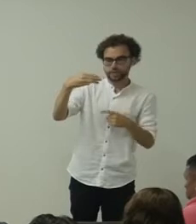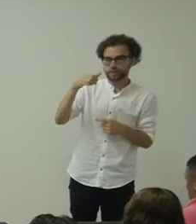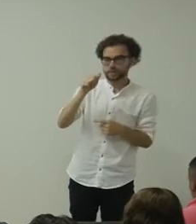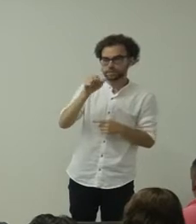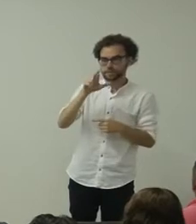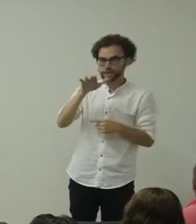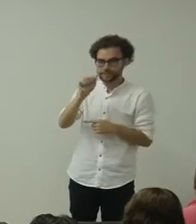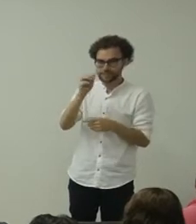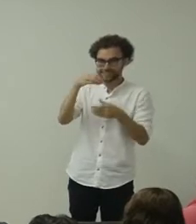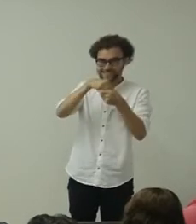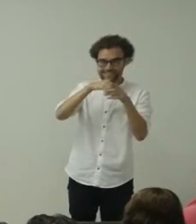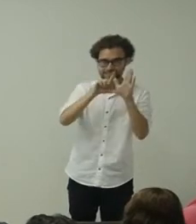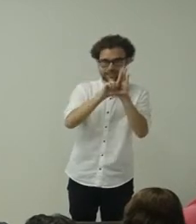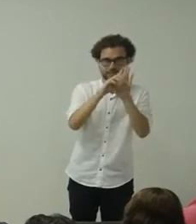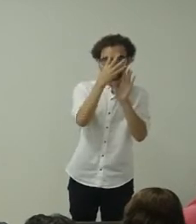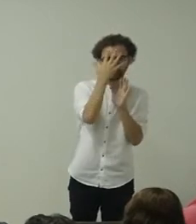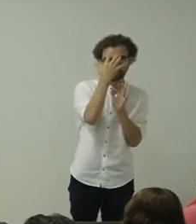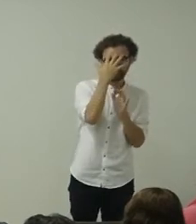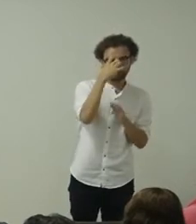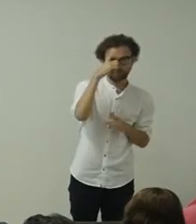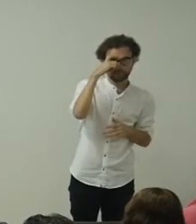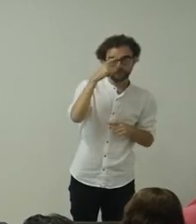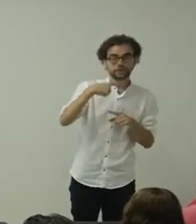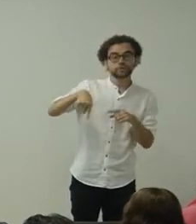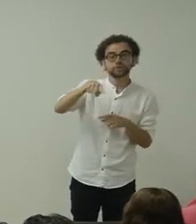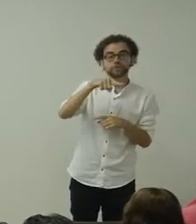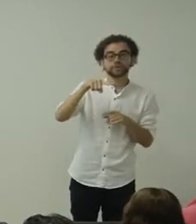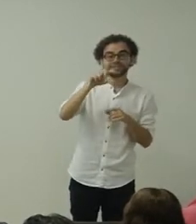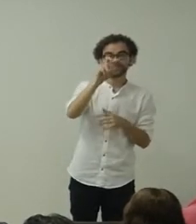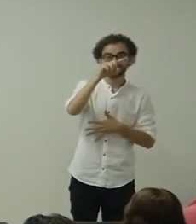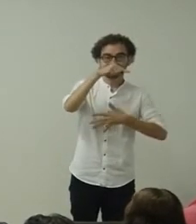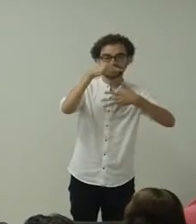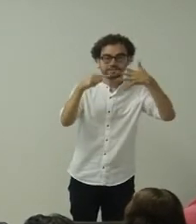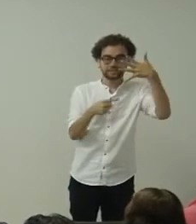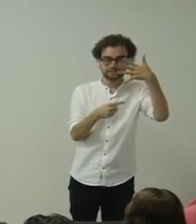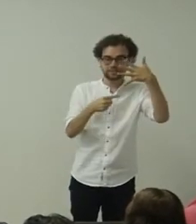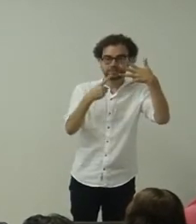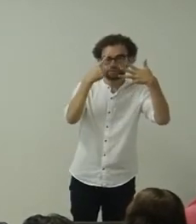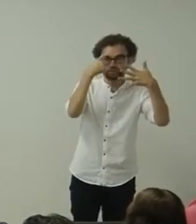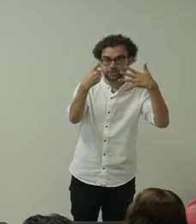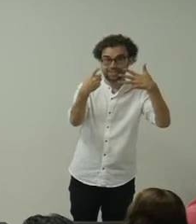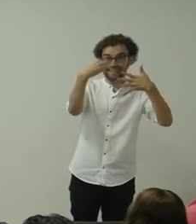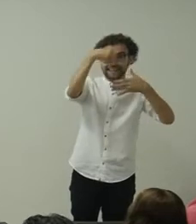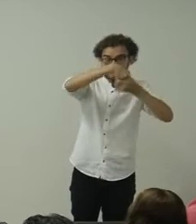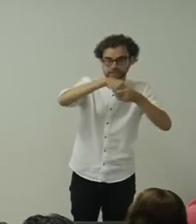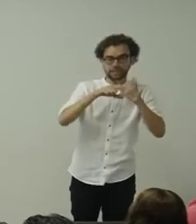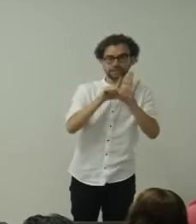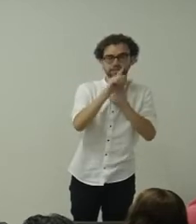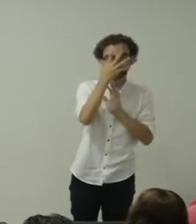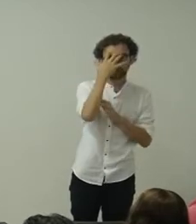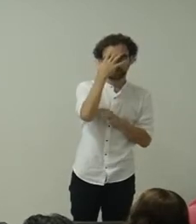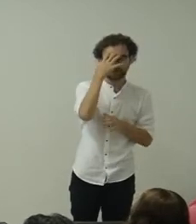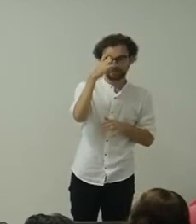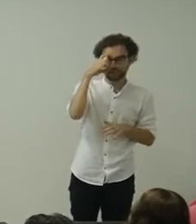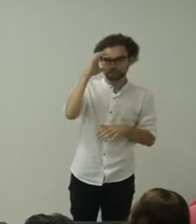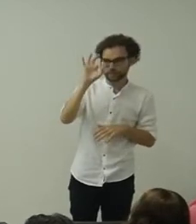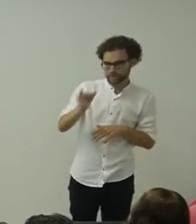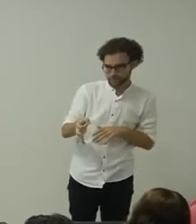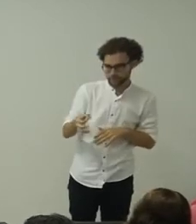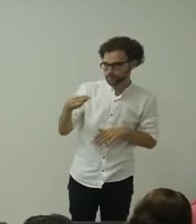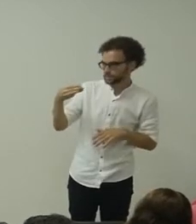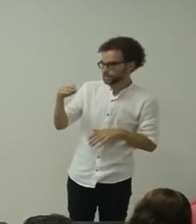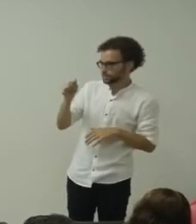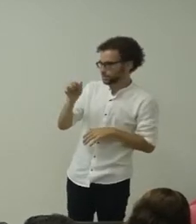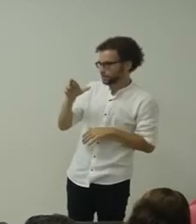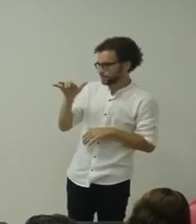Lei Maria da Penha, nós vamos falar de 5 tipos de violência que estão dentro da Lei Maria da Penha, certo? Para a Márcia e a